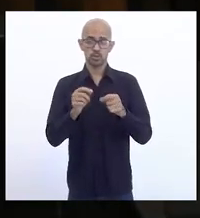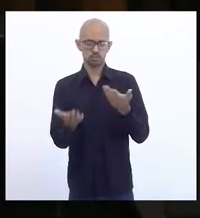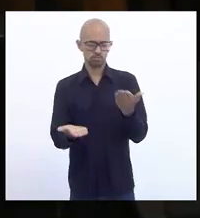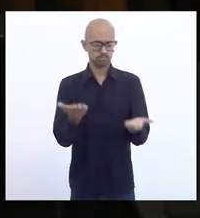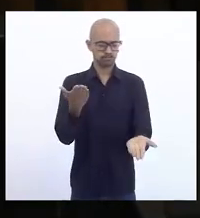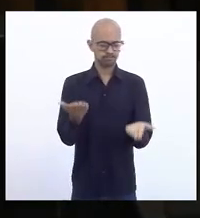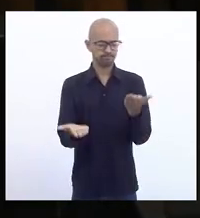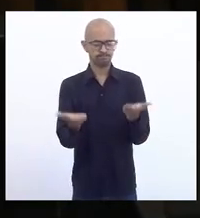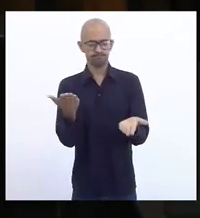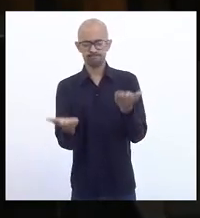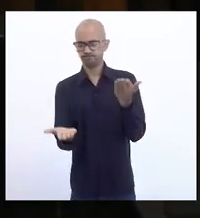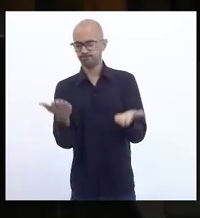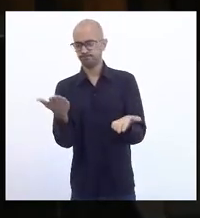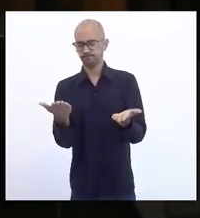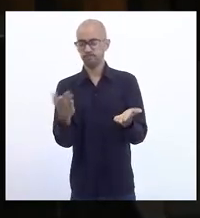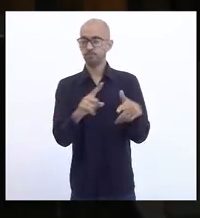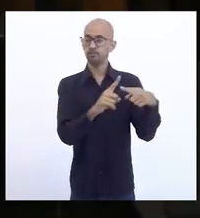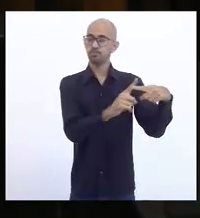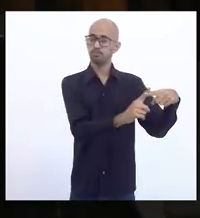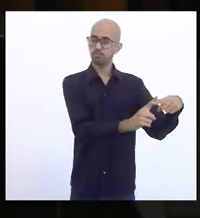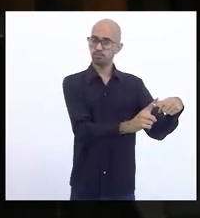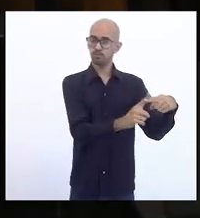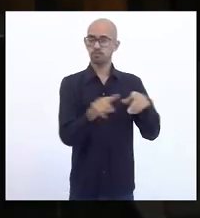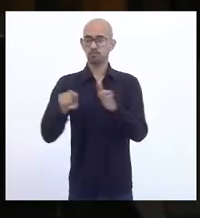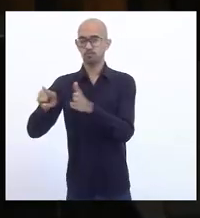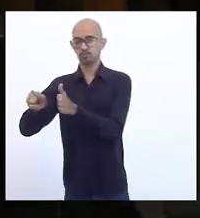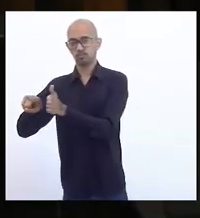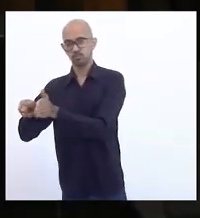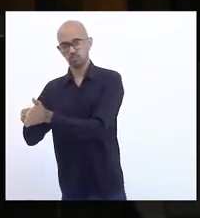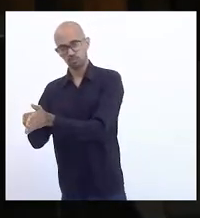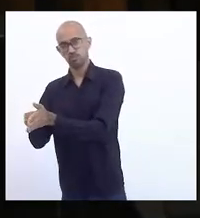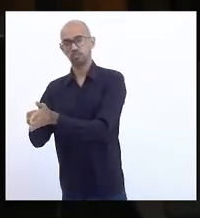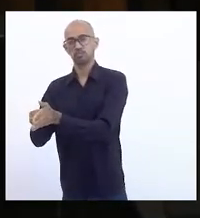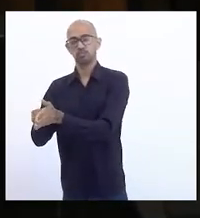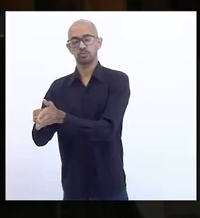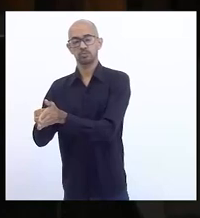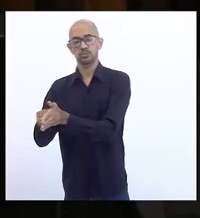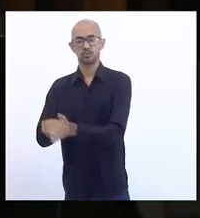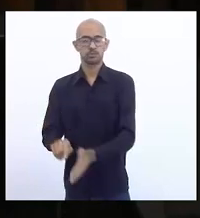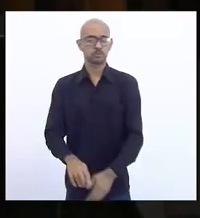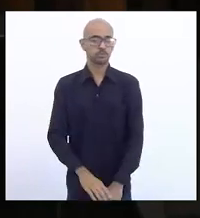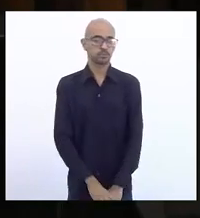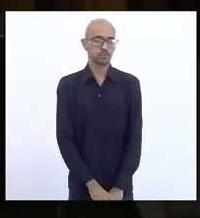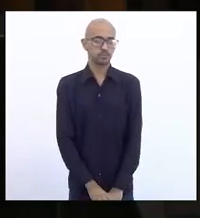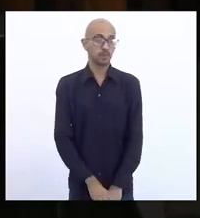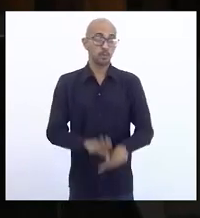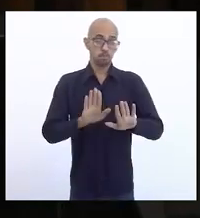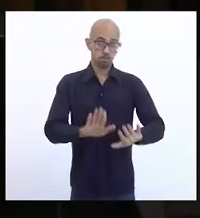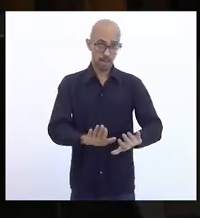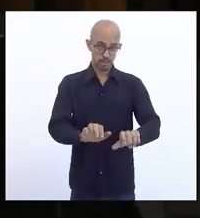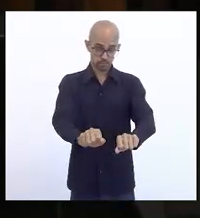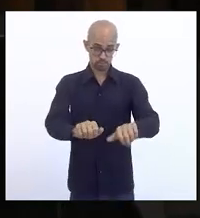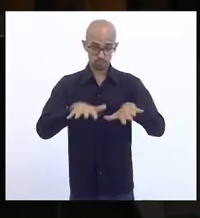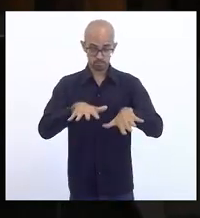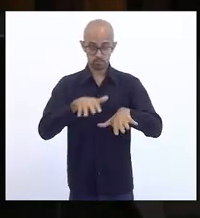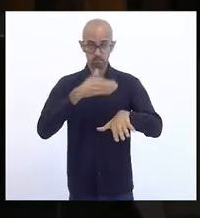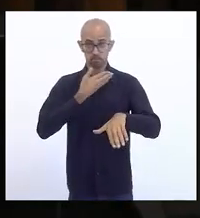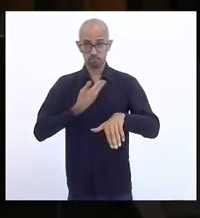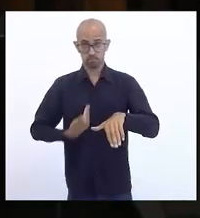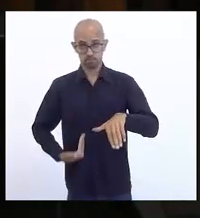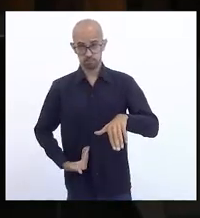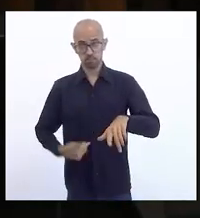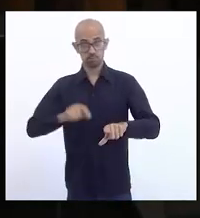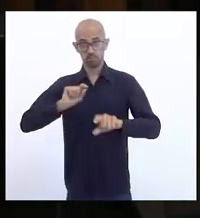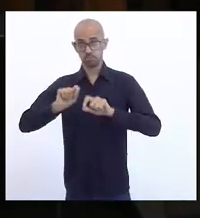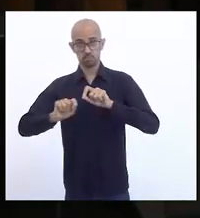balança os prós e os contras. Mas uma audiência pública, deputado